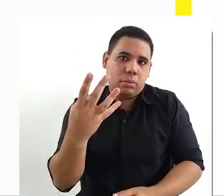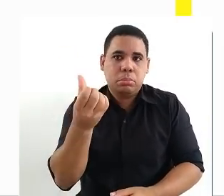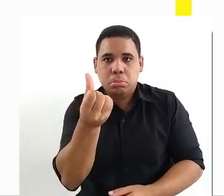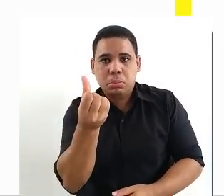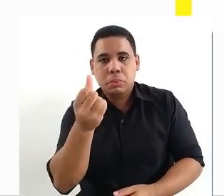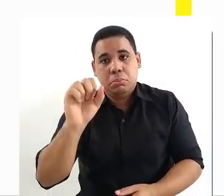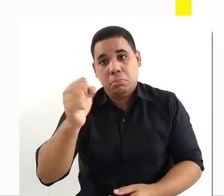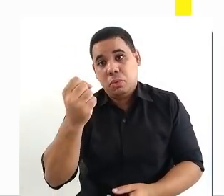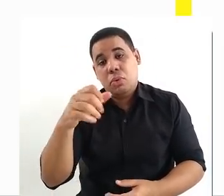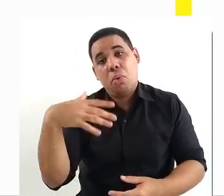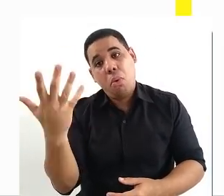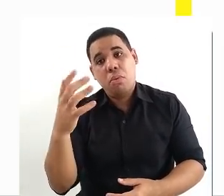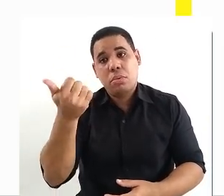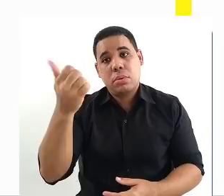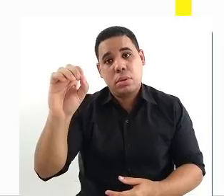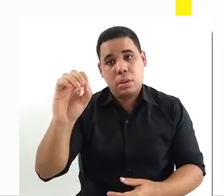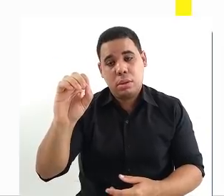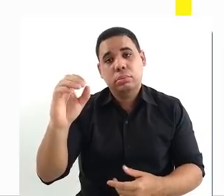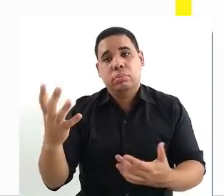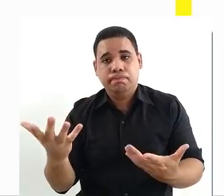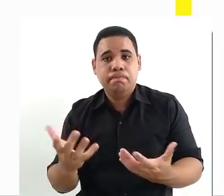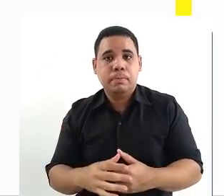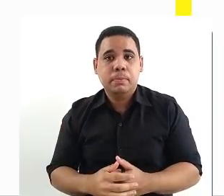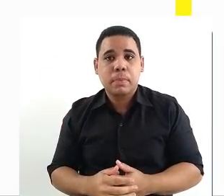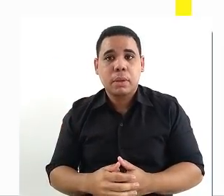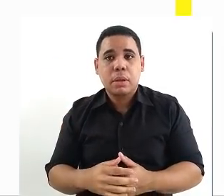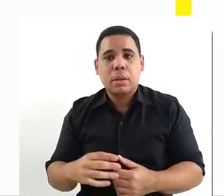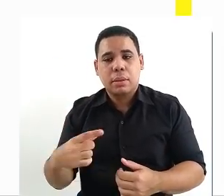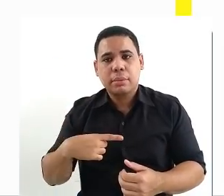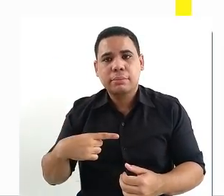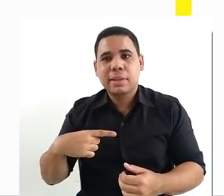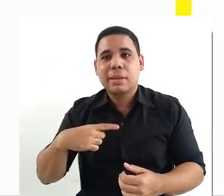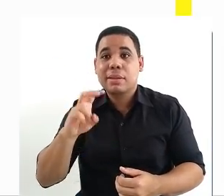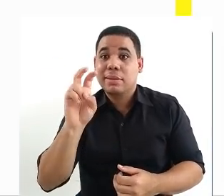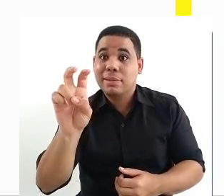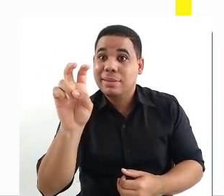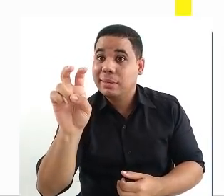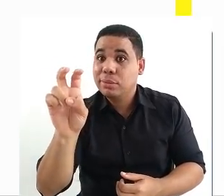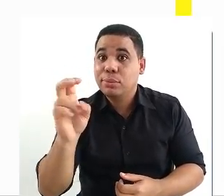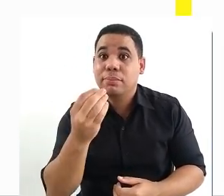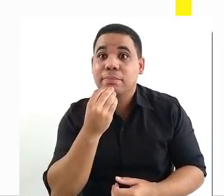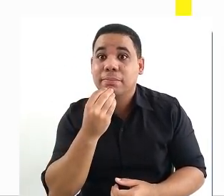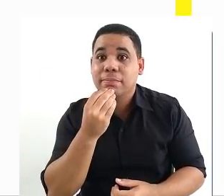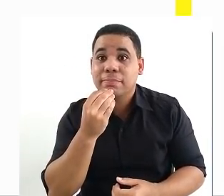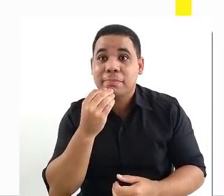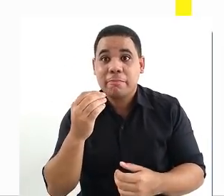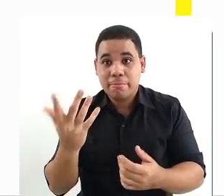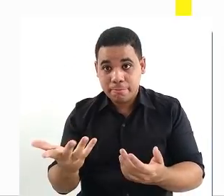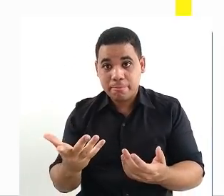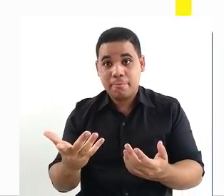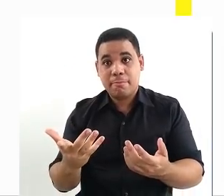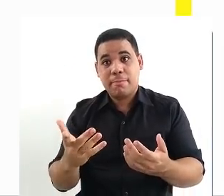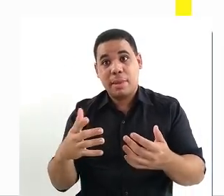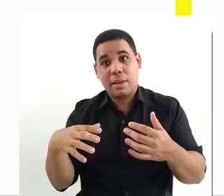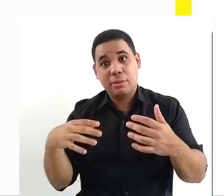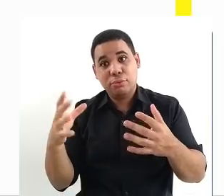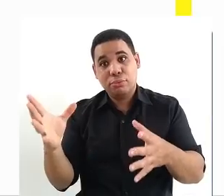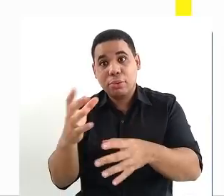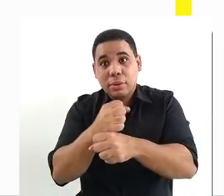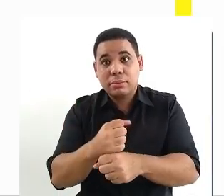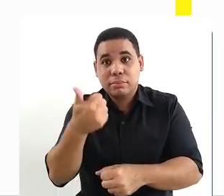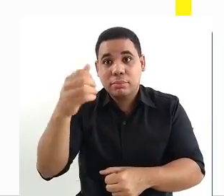eu quero retirar, que eu quero conseguir? 2, 4, 6, 8 e 10. Então, eu tenho